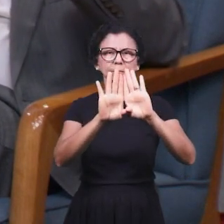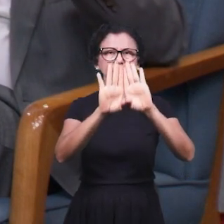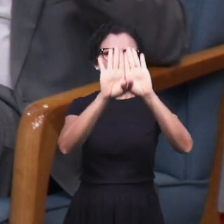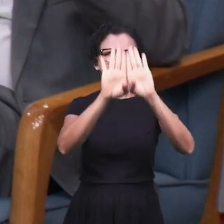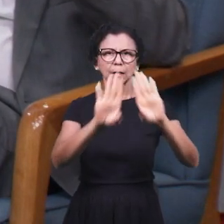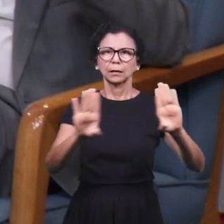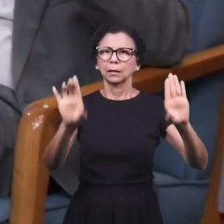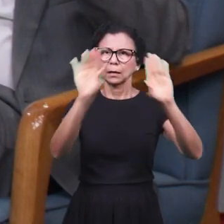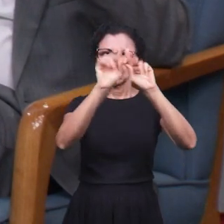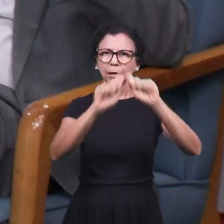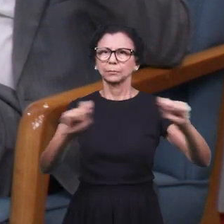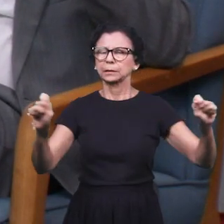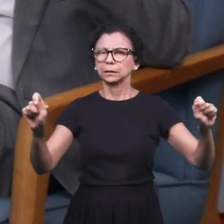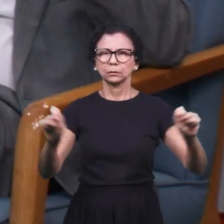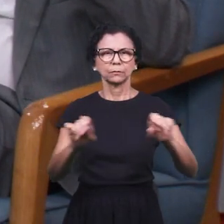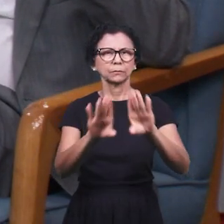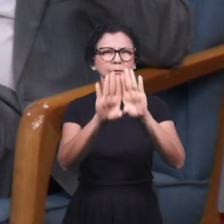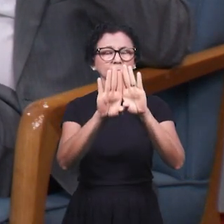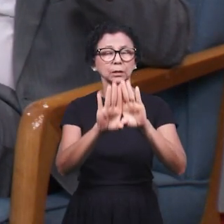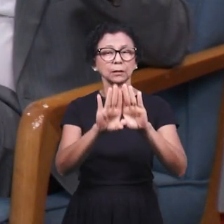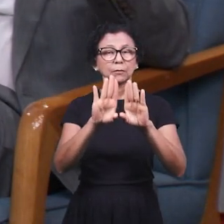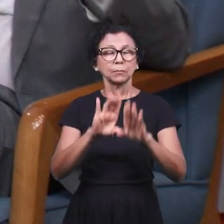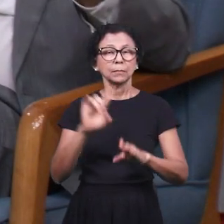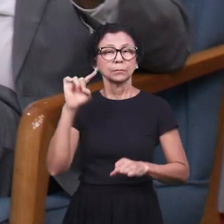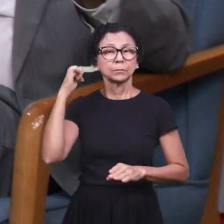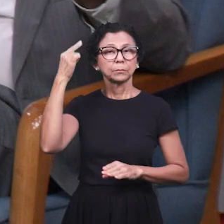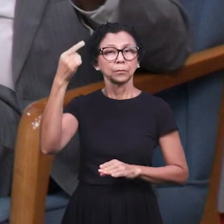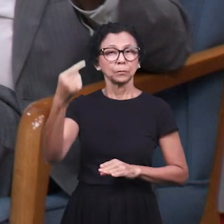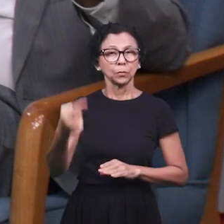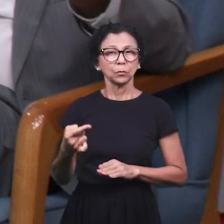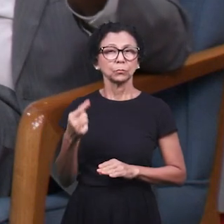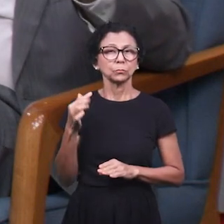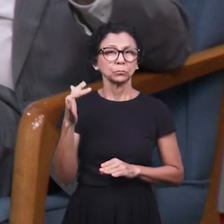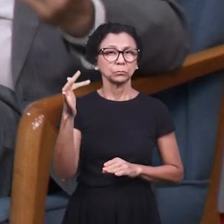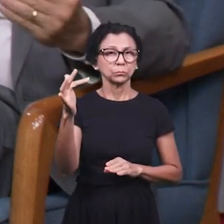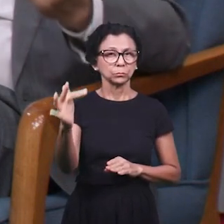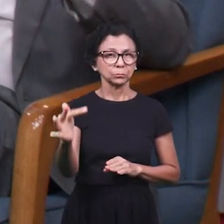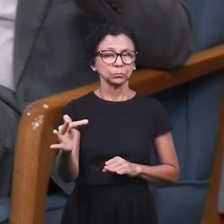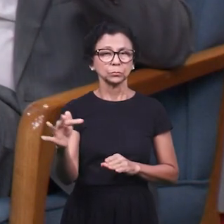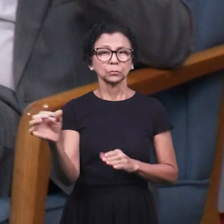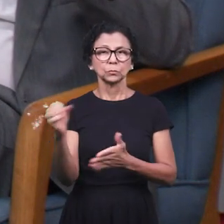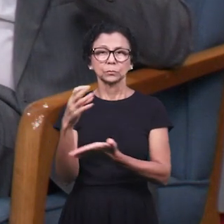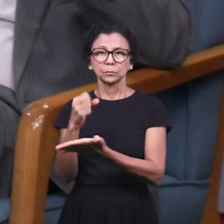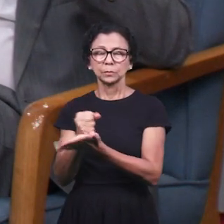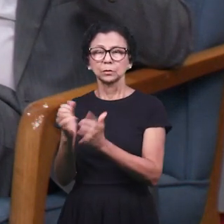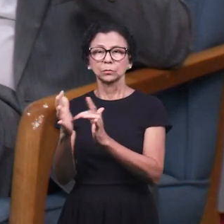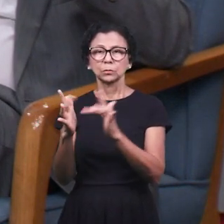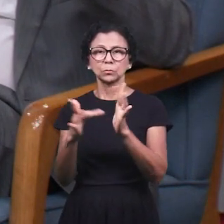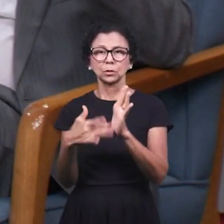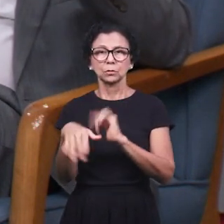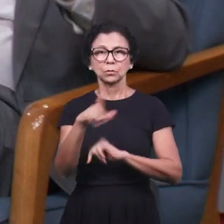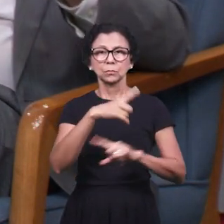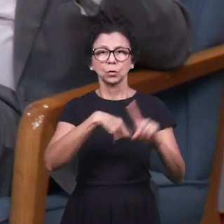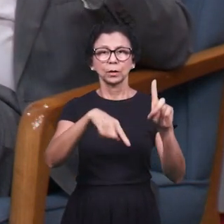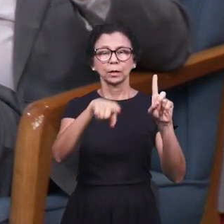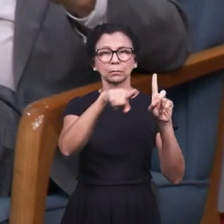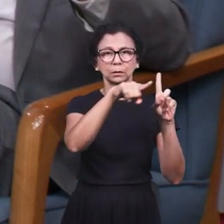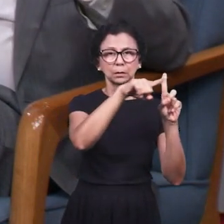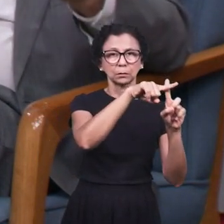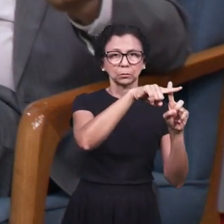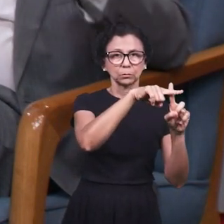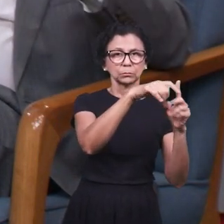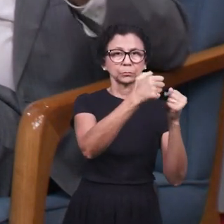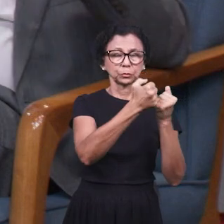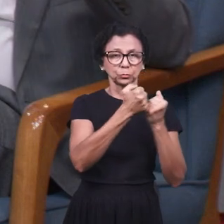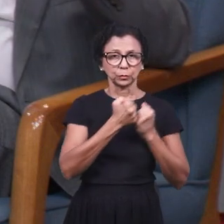Quando nós começamos os nossos cultos, e o Senhor orientou que nós começássemos o nosso culto de joelhos clamando